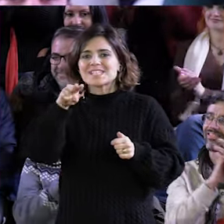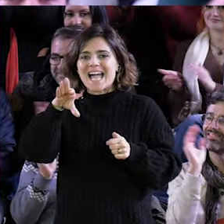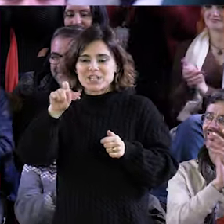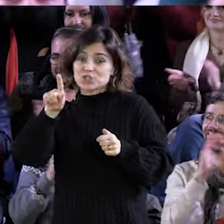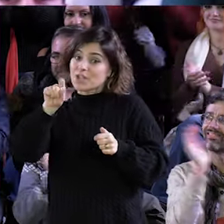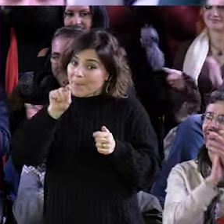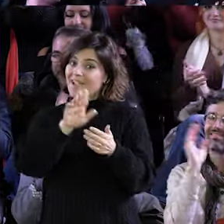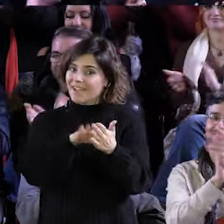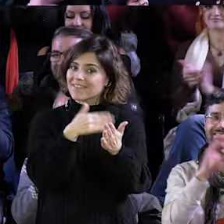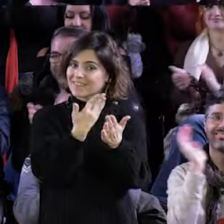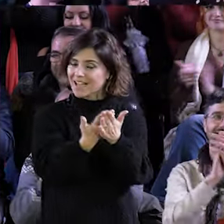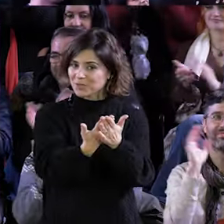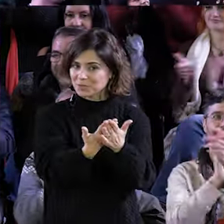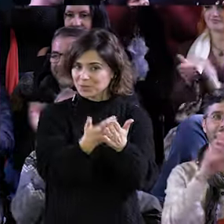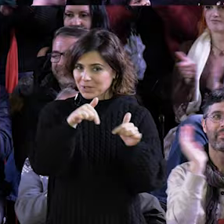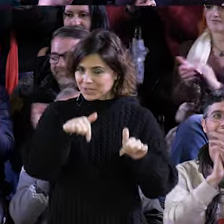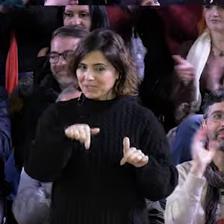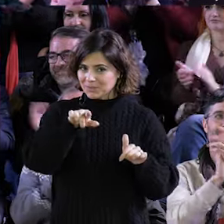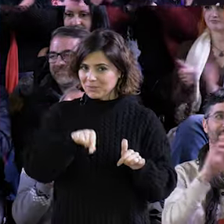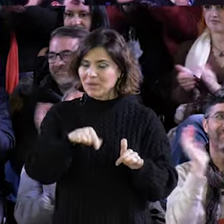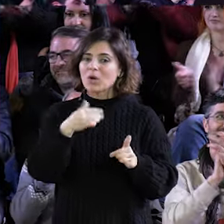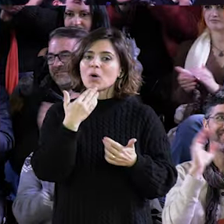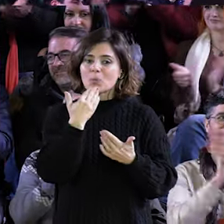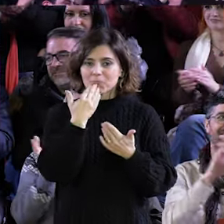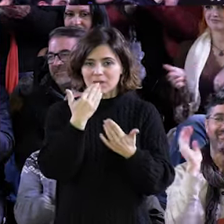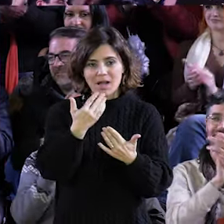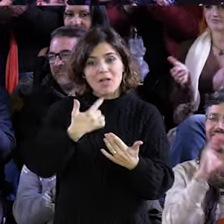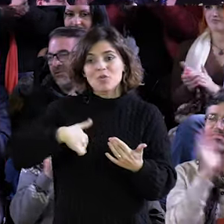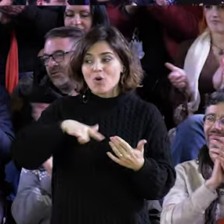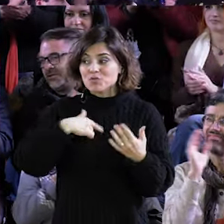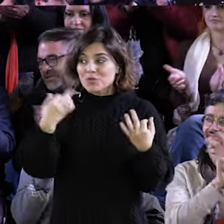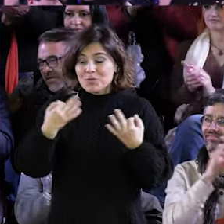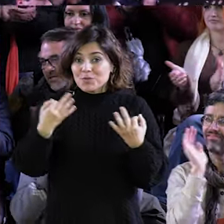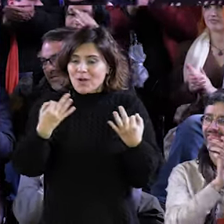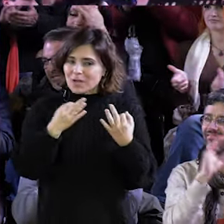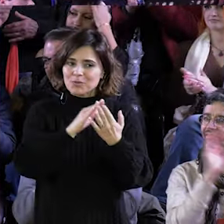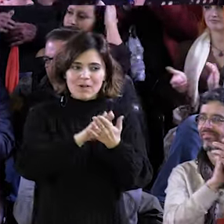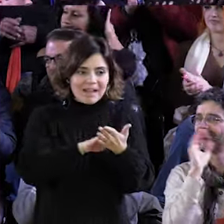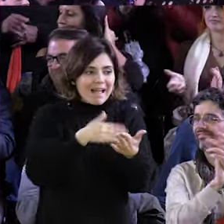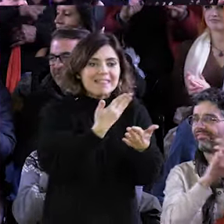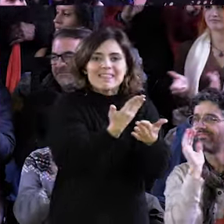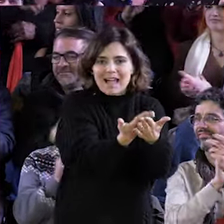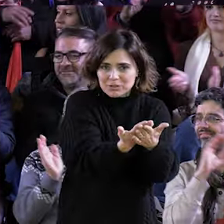Obrigada! Obrigada. Nós temos mesmo candidatos e candidatas excepcionais.